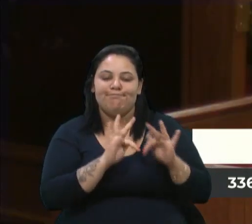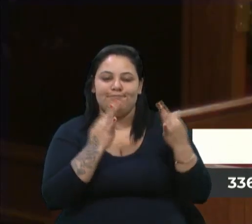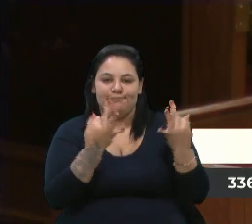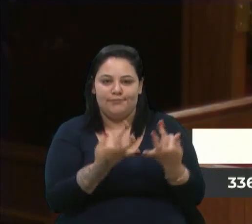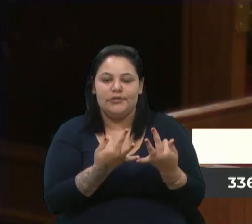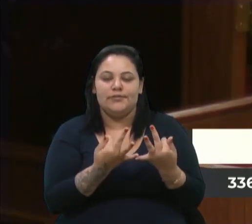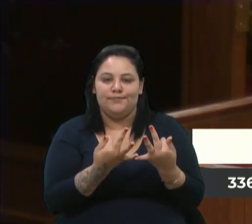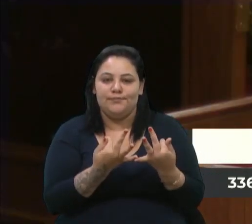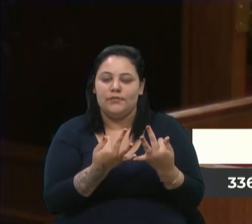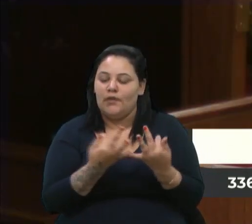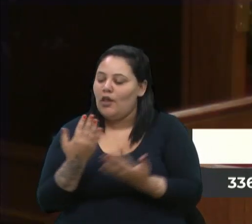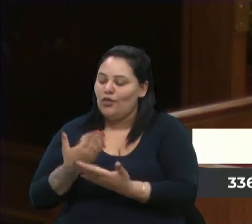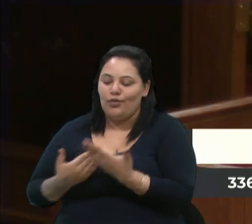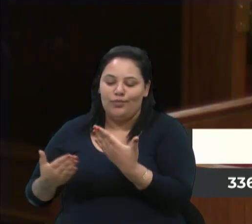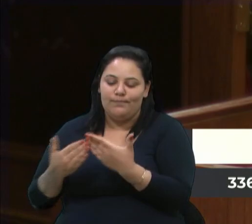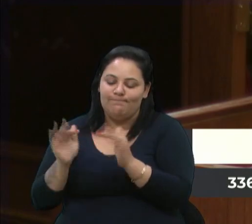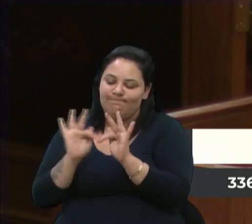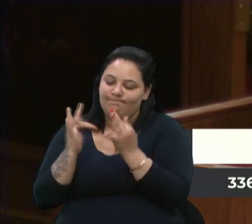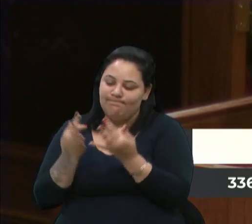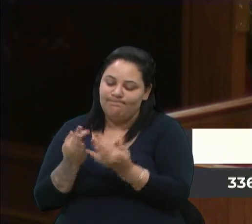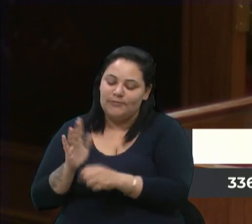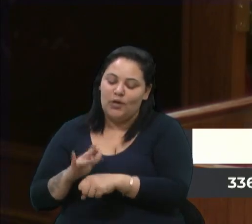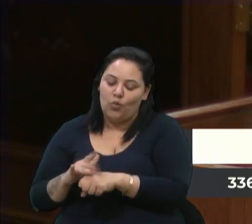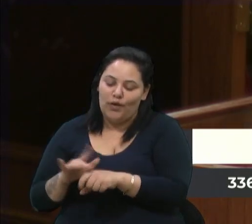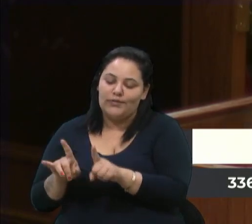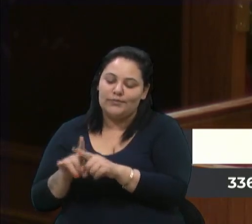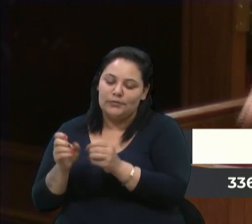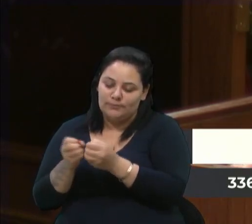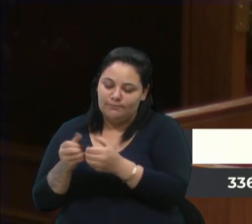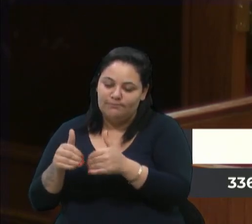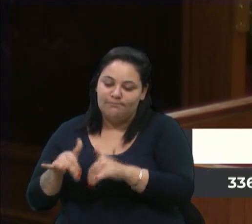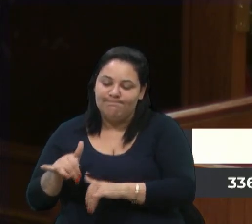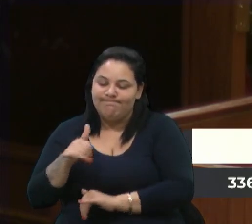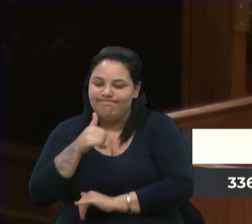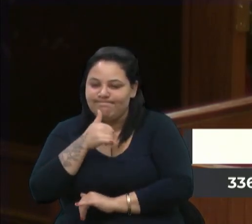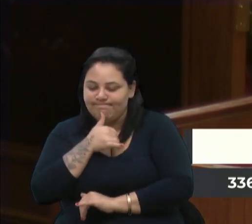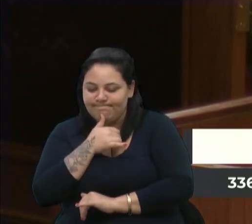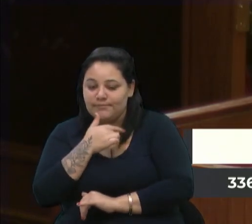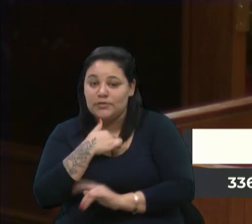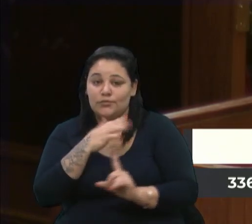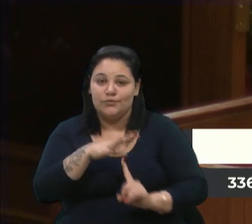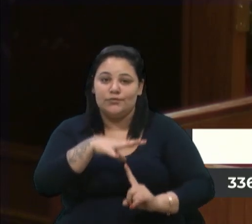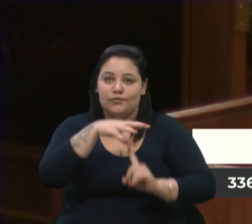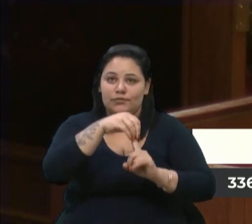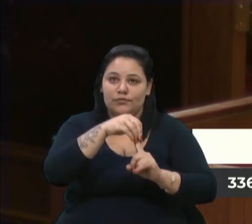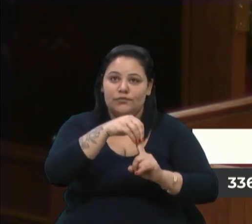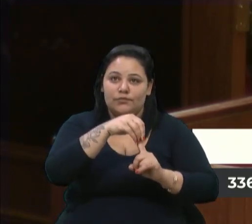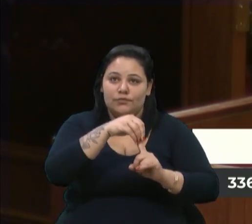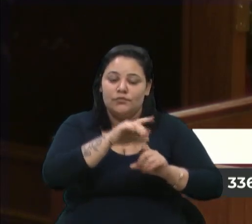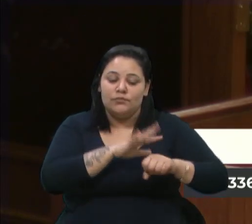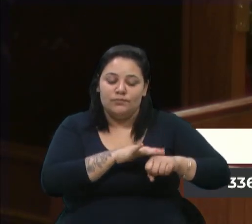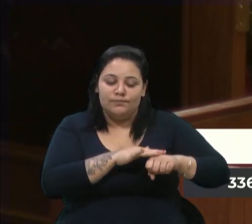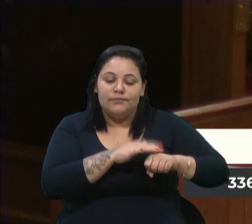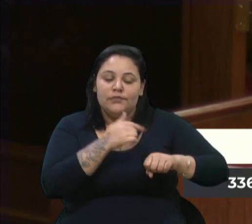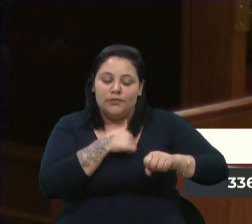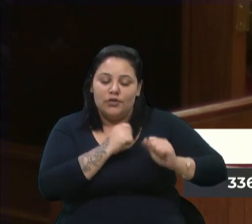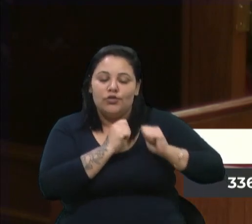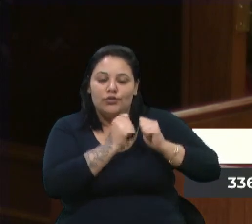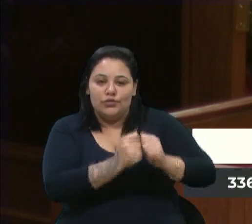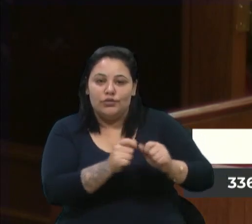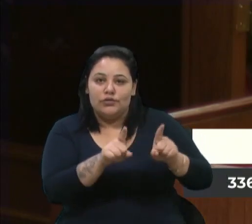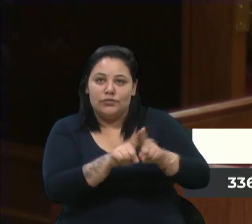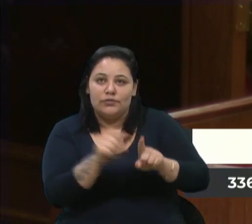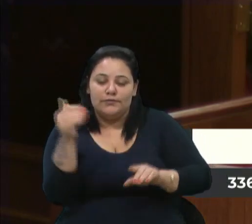toda adoece. Eu, principalmente, quando alguém fica doente lá em casa, eu também acabo ficando doente junto. Venho